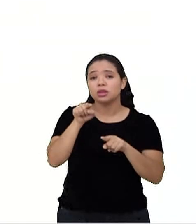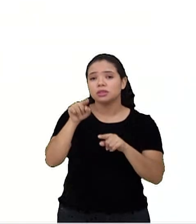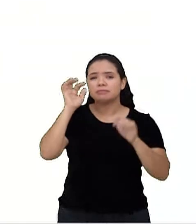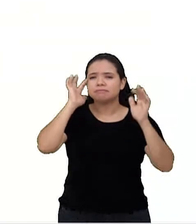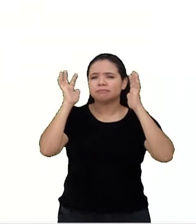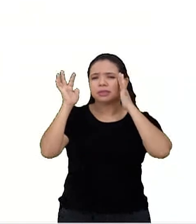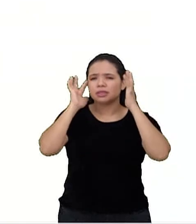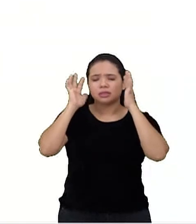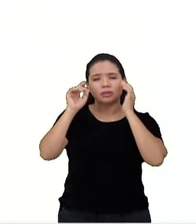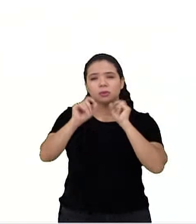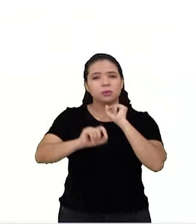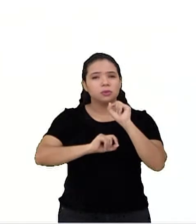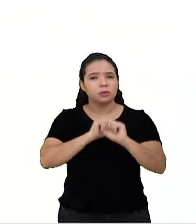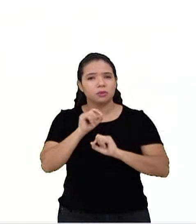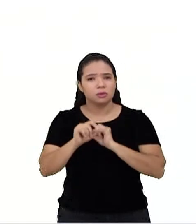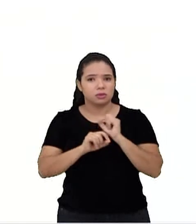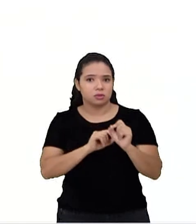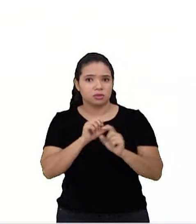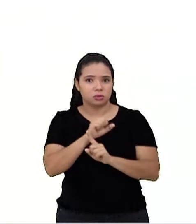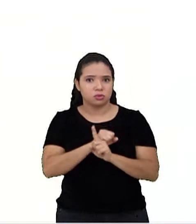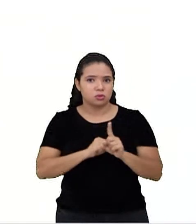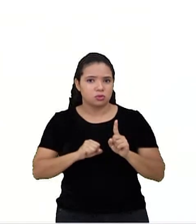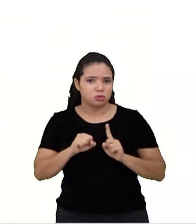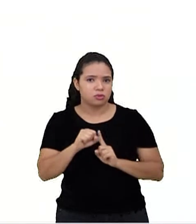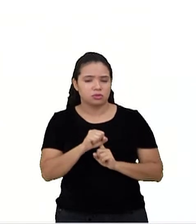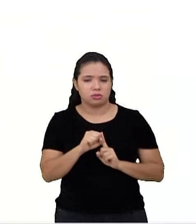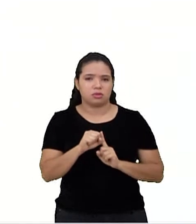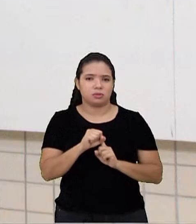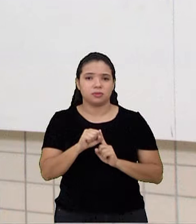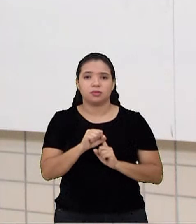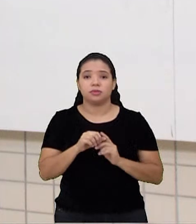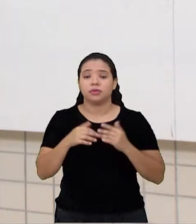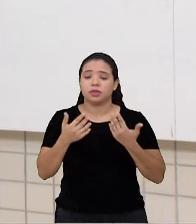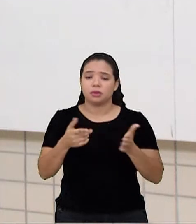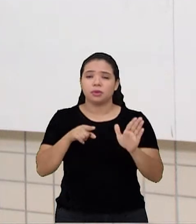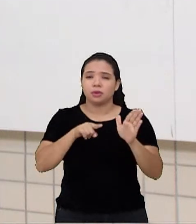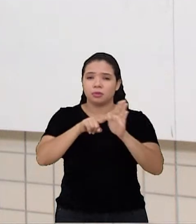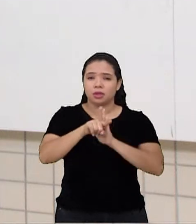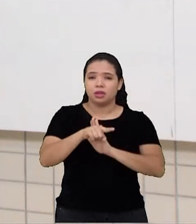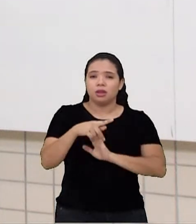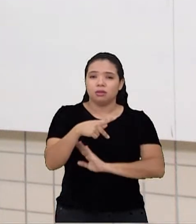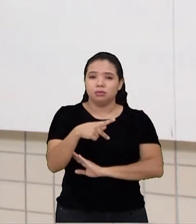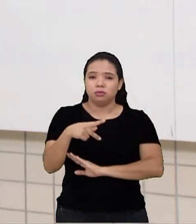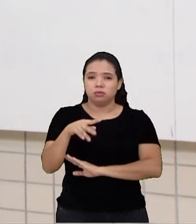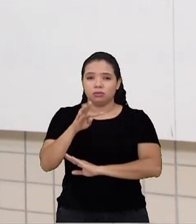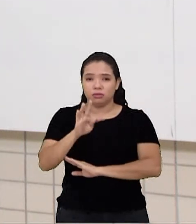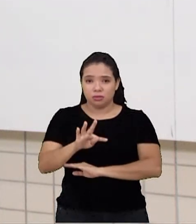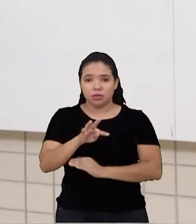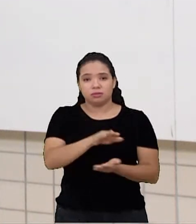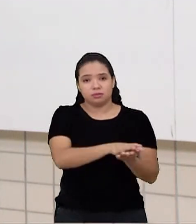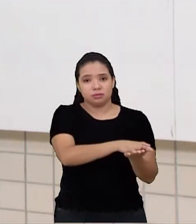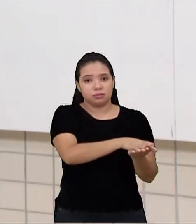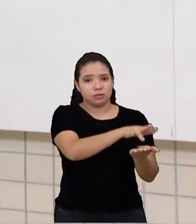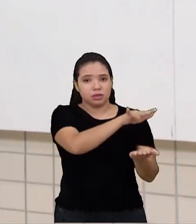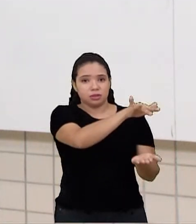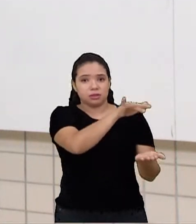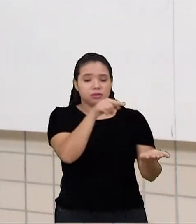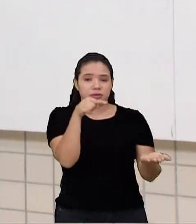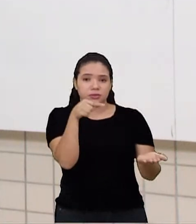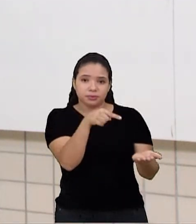dessa realidade social? Então, essa questão é uma questão de PPT que está no bloco, que